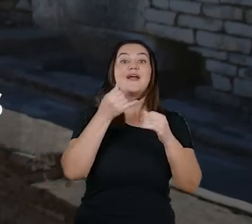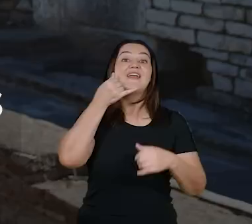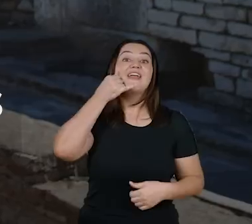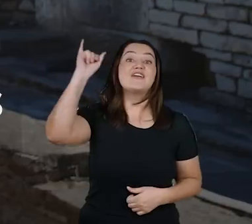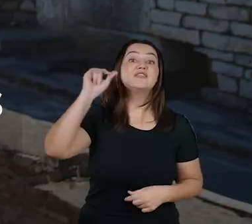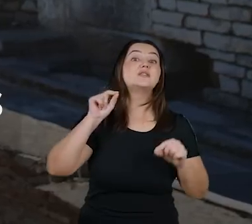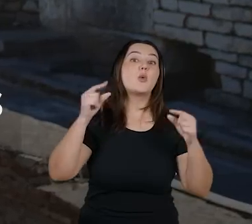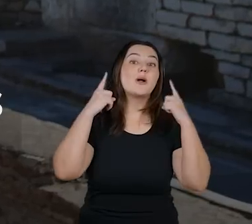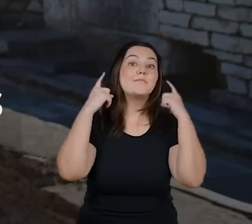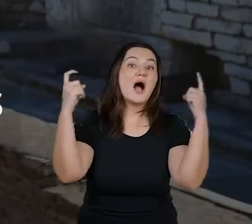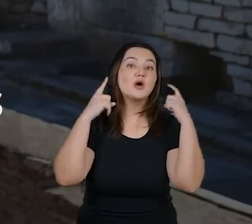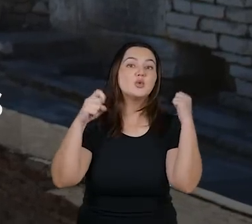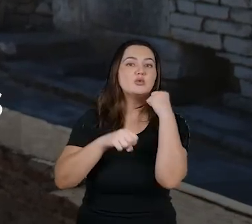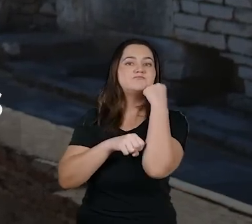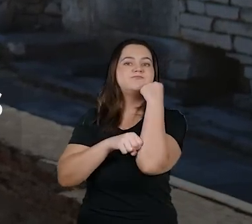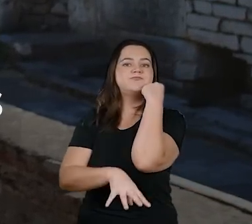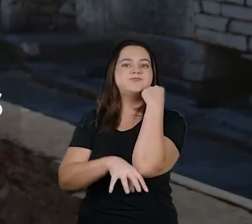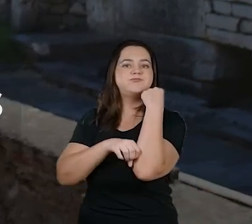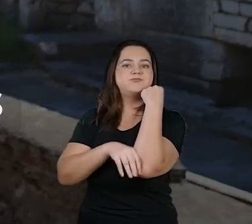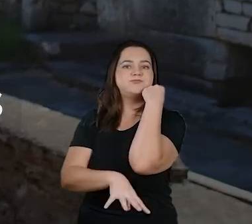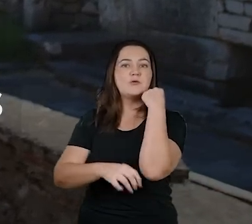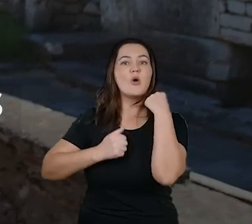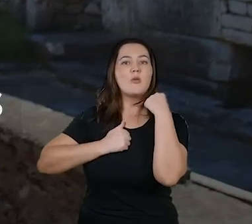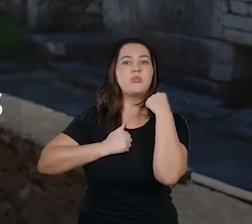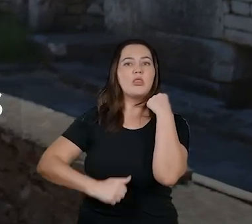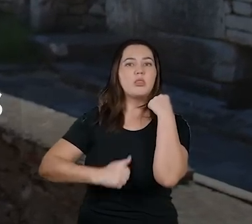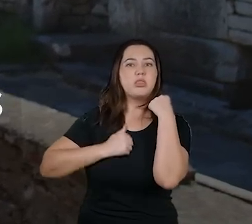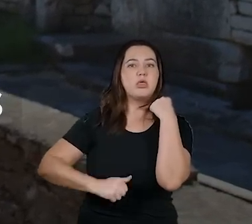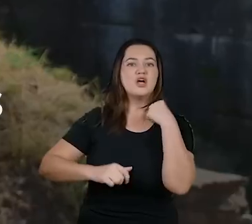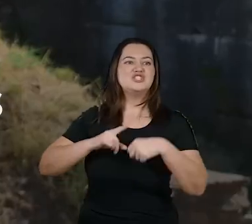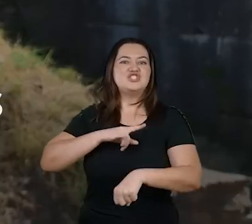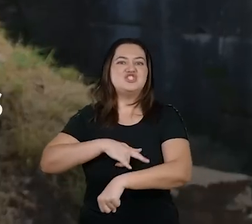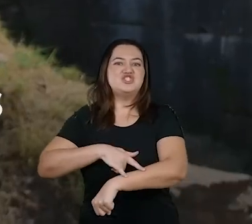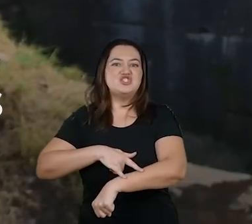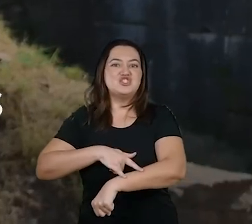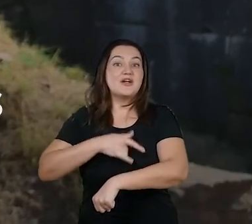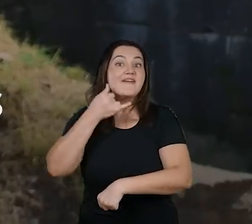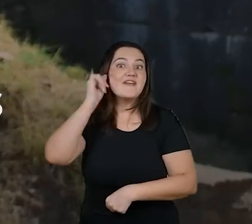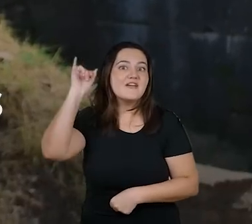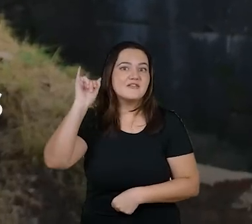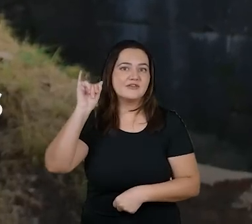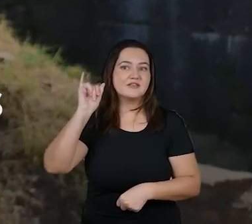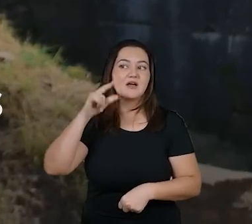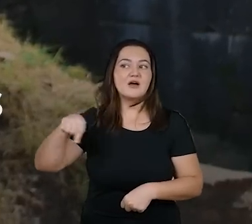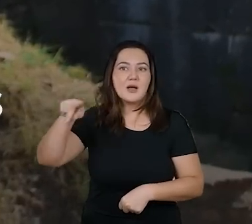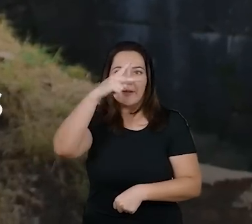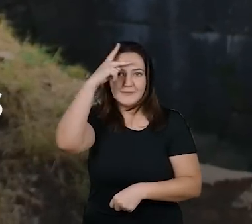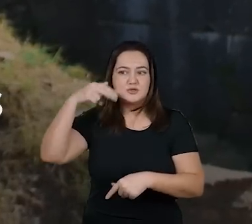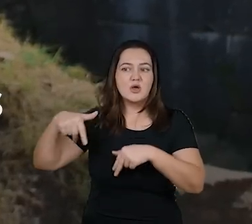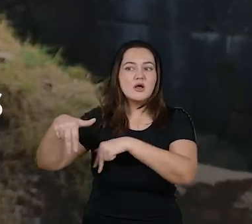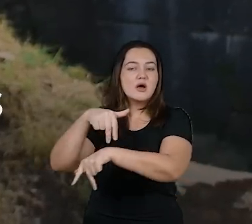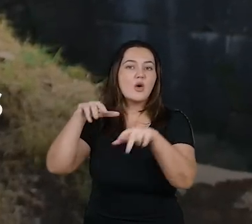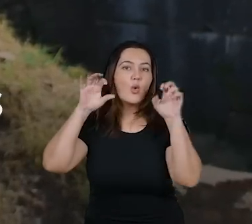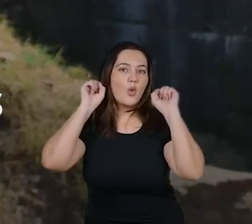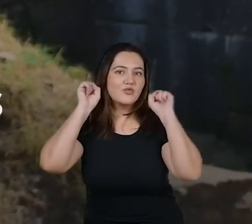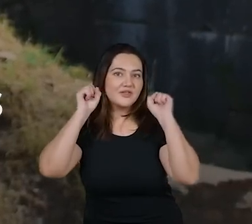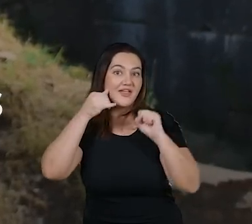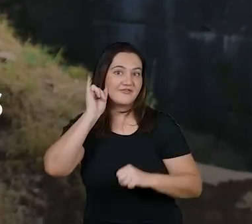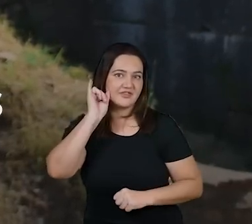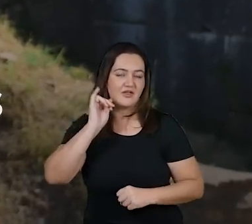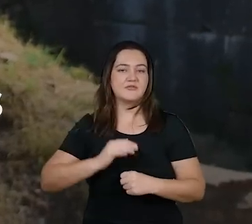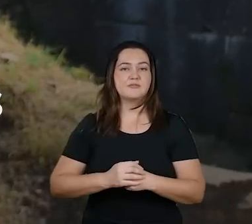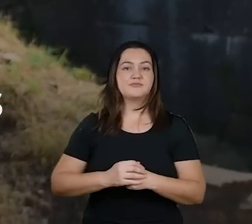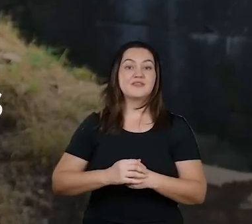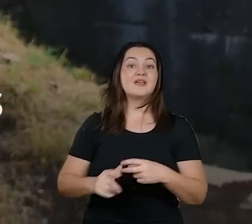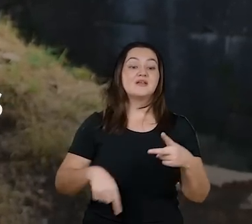abafar qualquer barulho de flatulência que houvesse lá dentro. E a segunda atividade desses escravos era acender